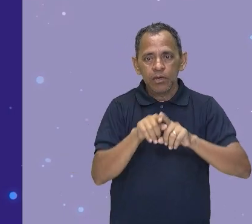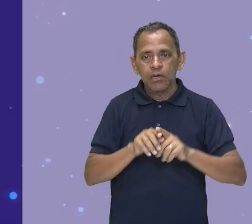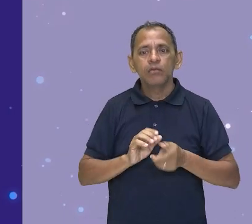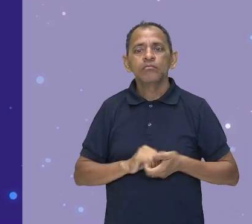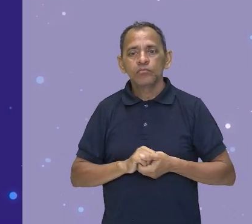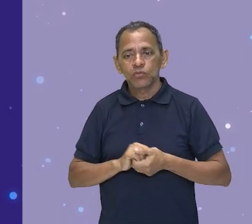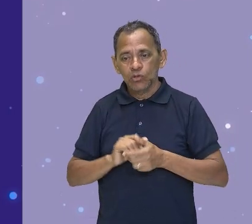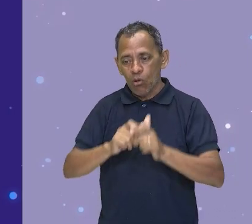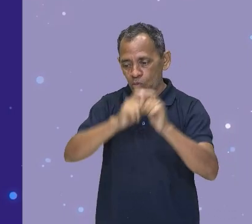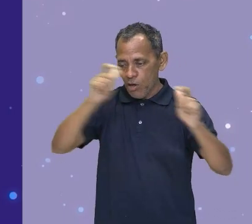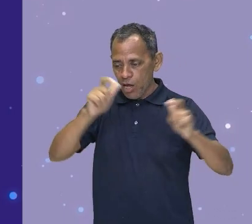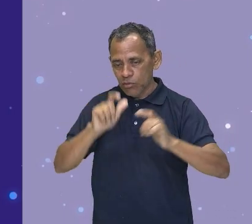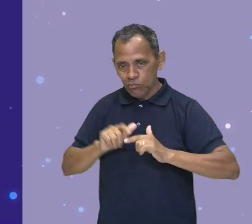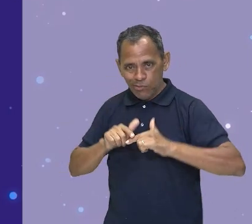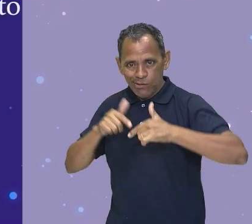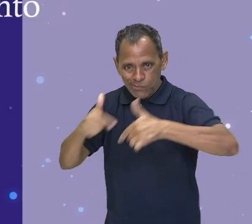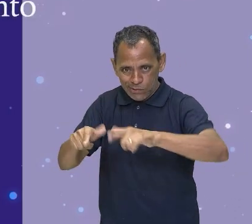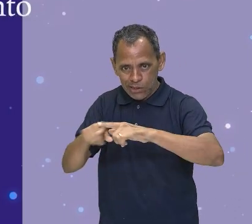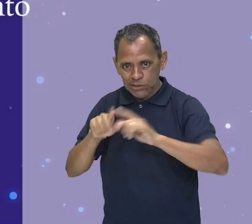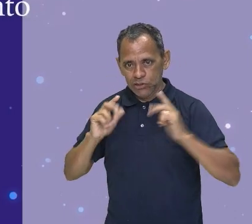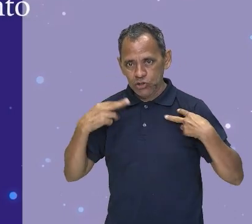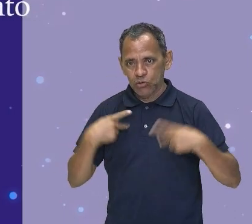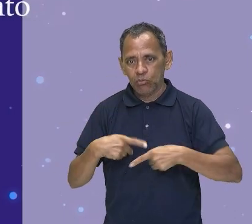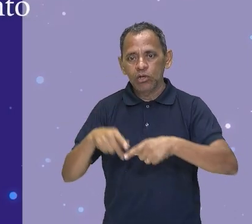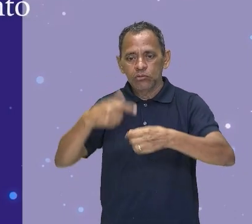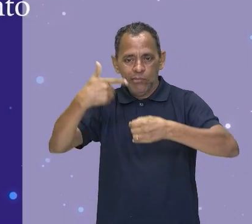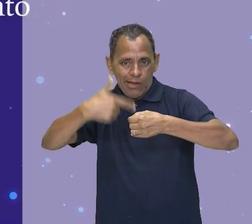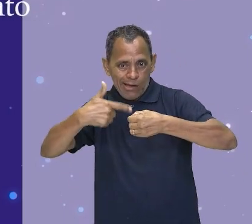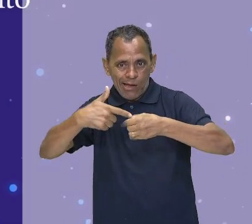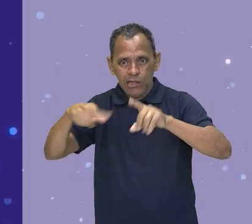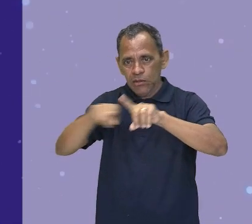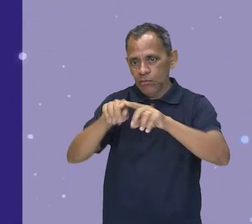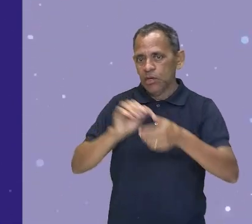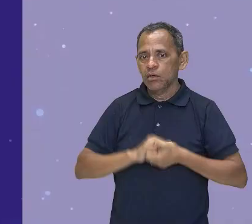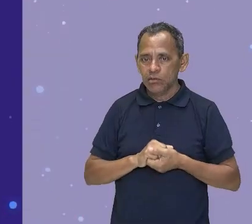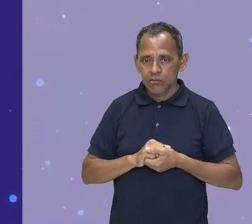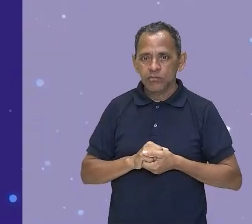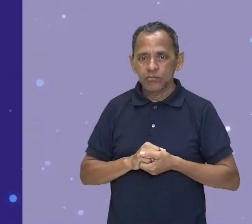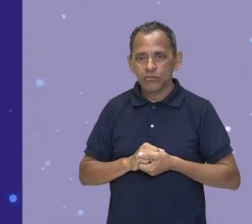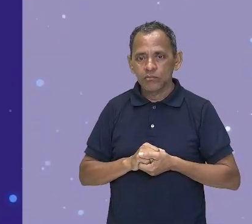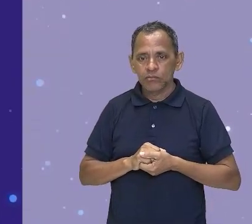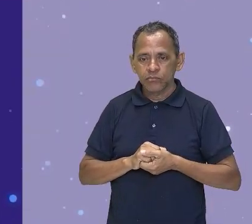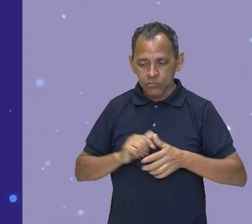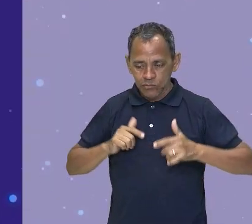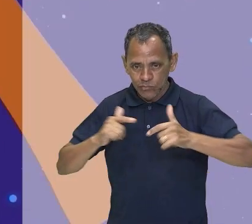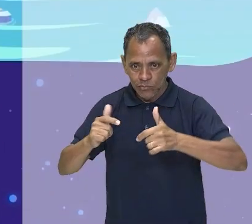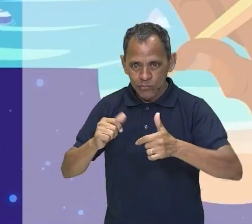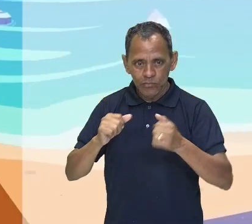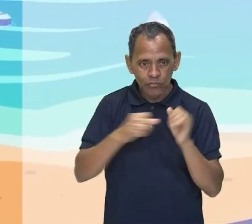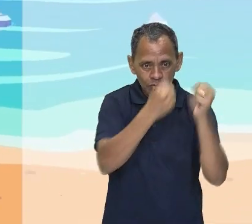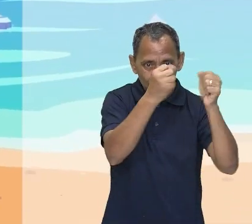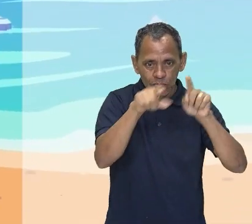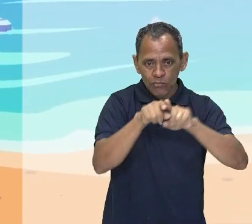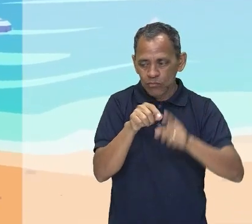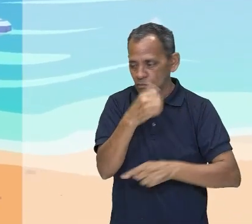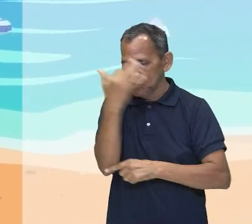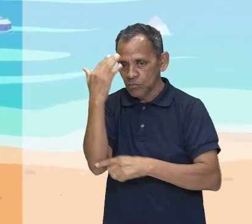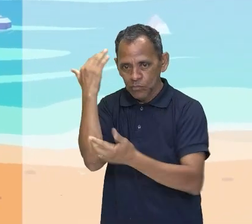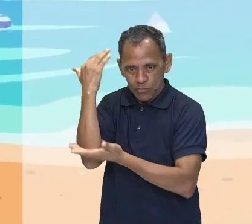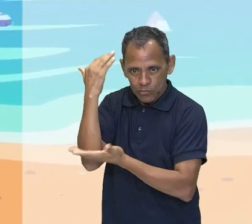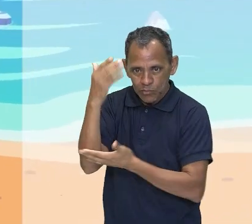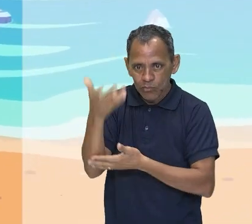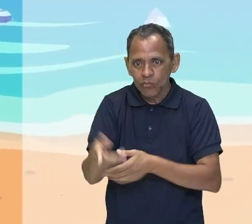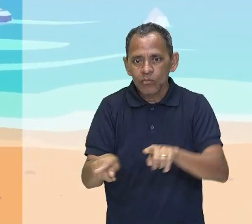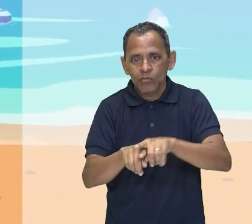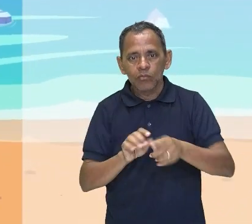como queima de combustíveis fósseis, desmatamento e atividades industriais. Esse excesso de gases faz com que